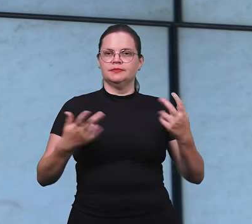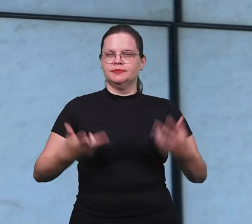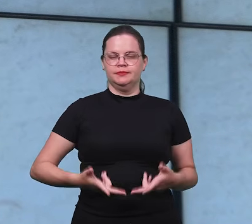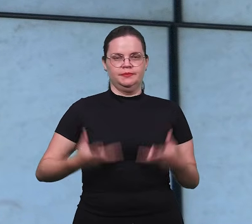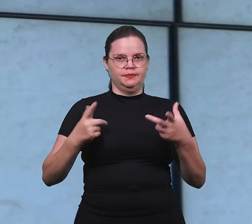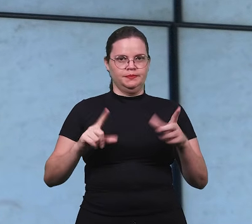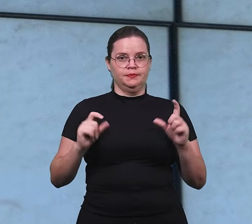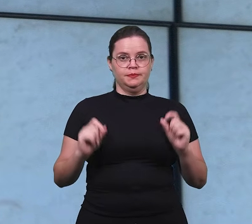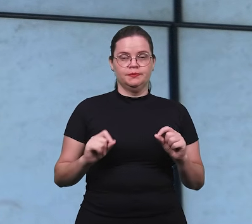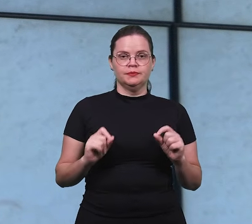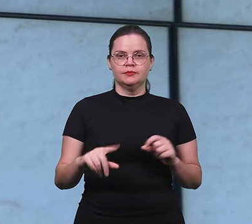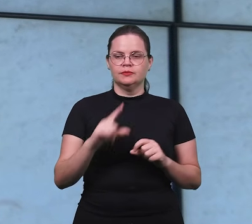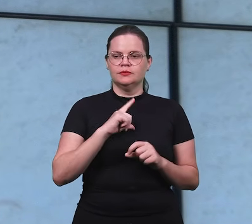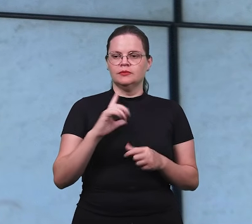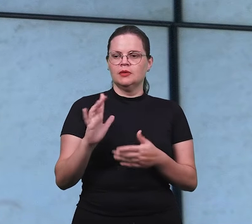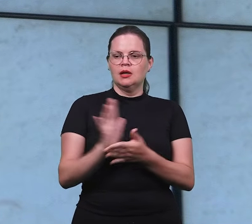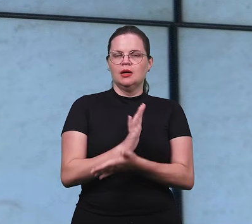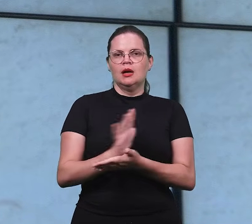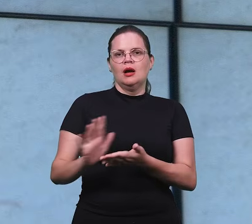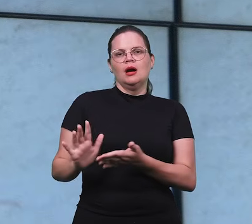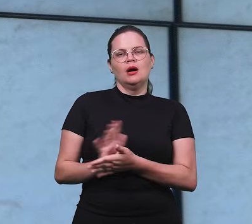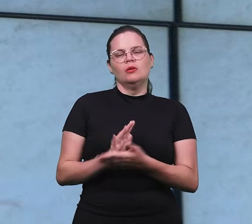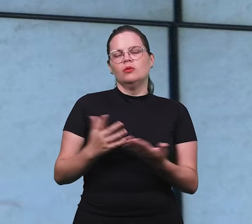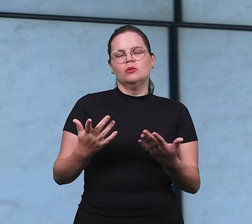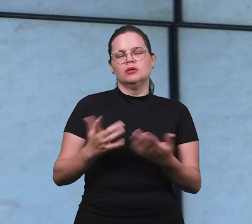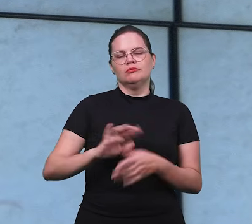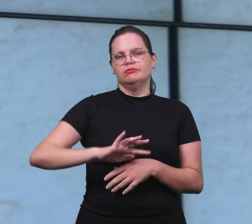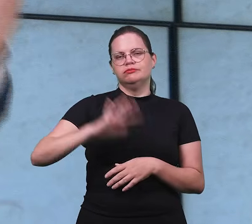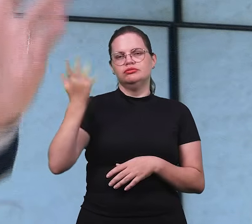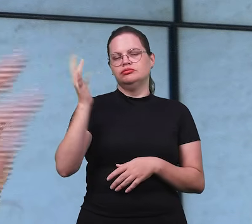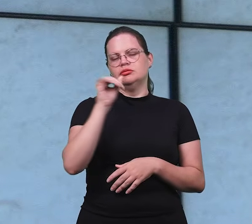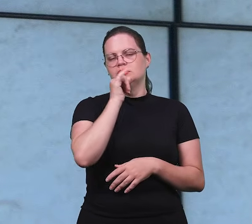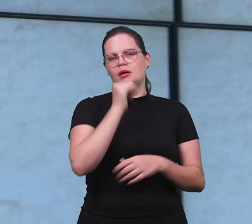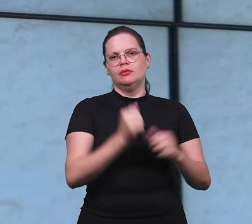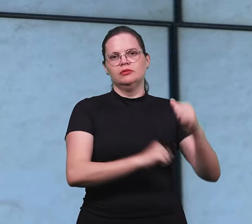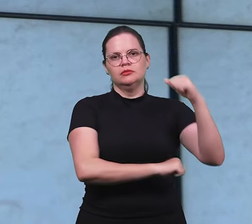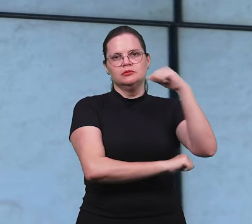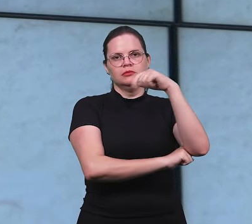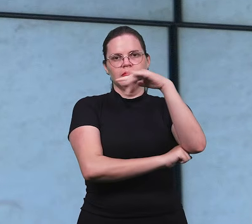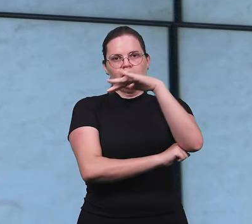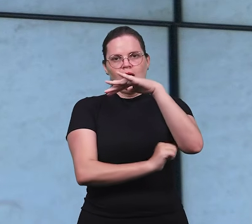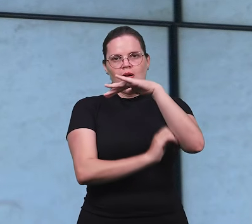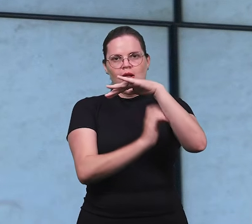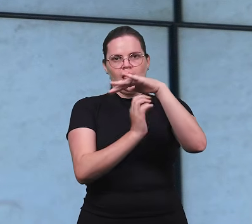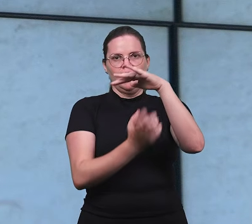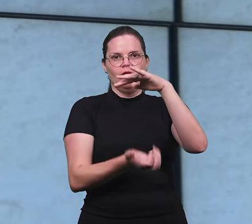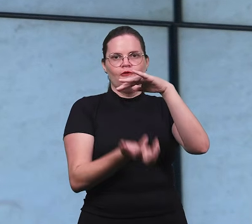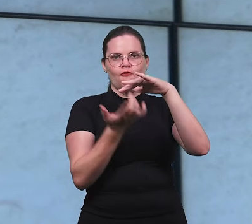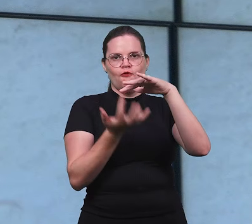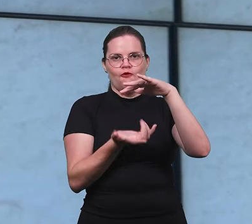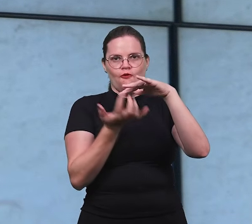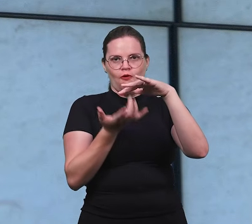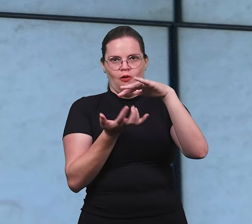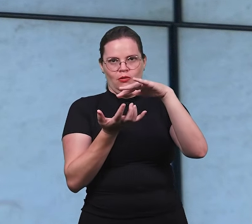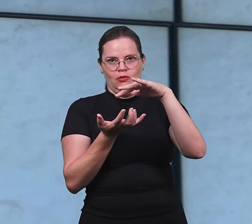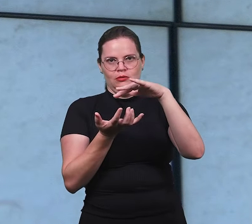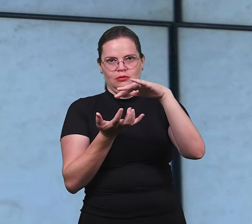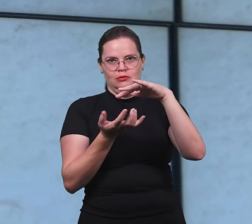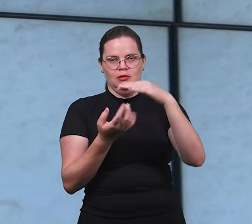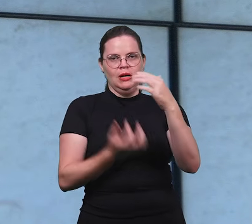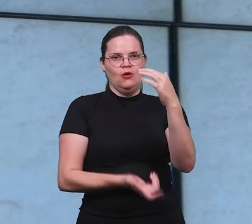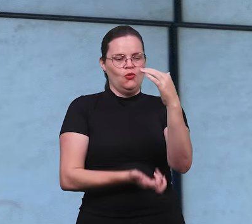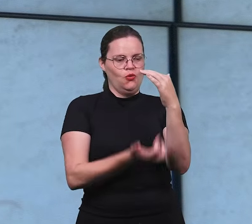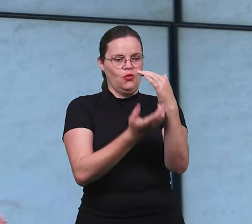Observa, tem casos, por exemplo, que a videira teve um incêndio e incendiou. Se o tronco e a raiz